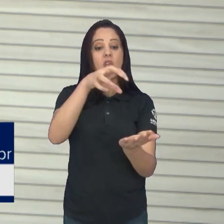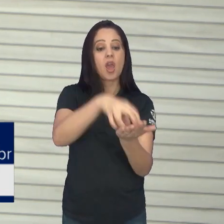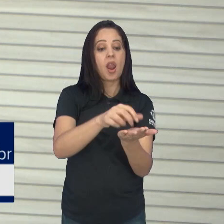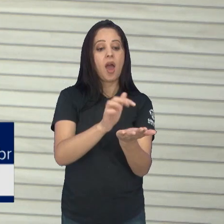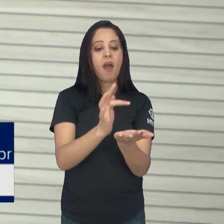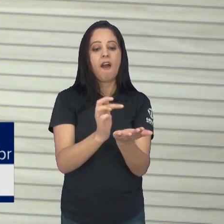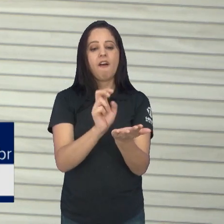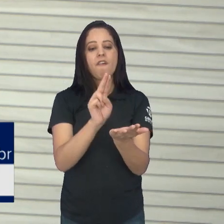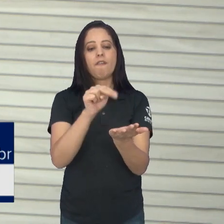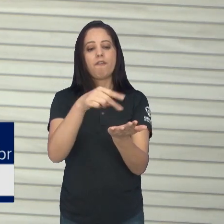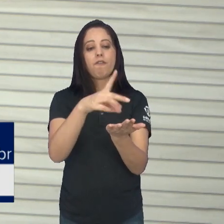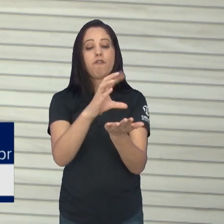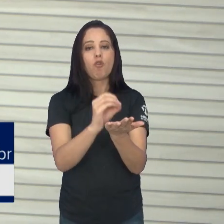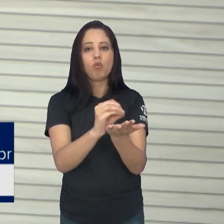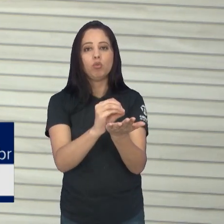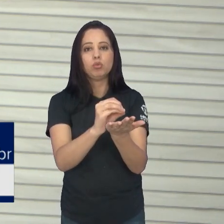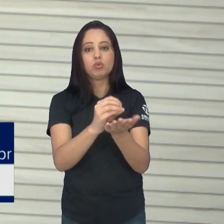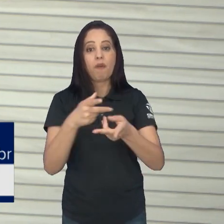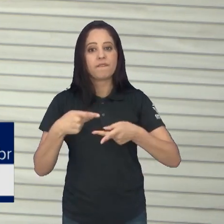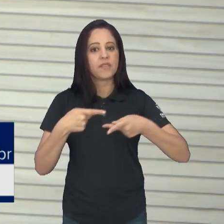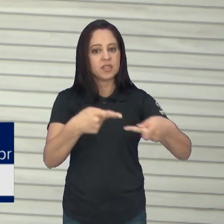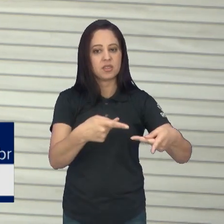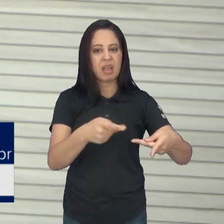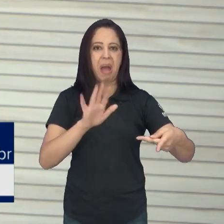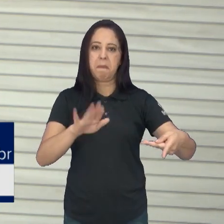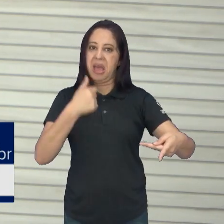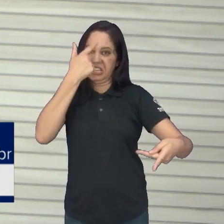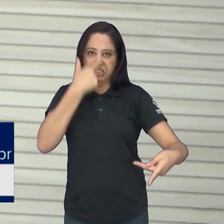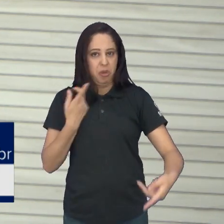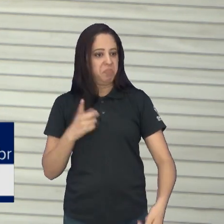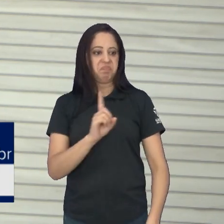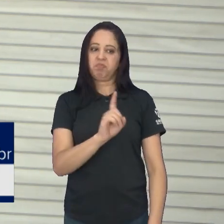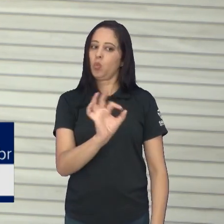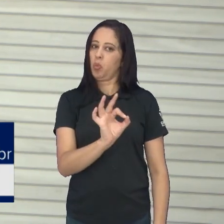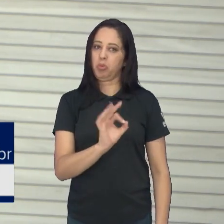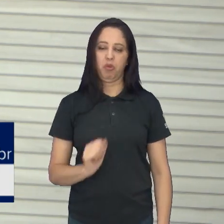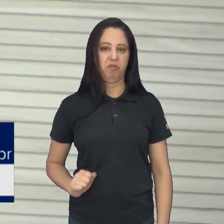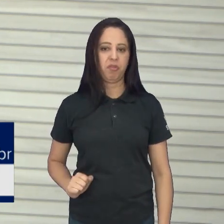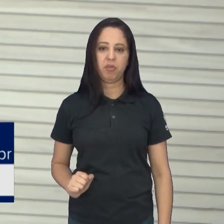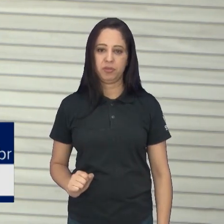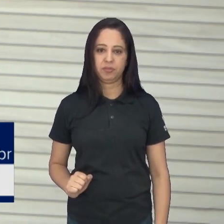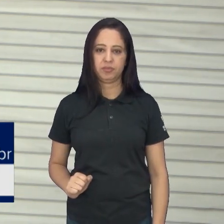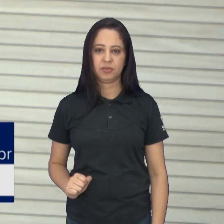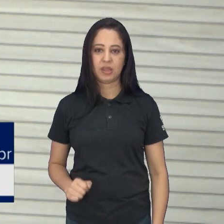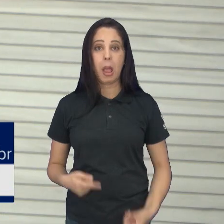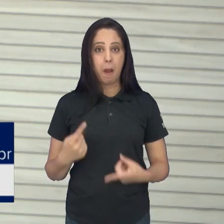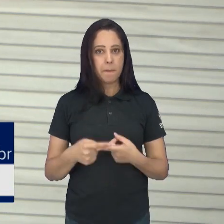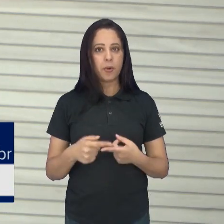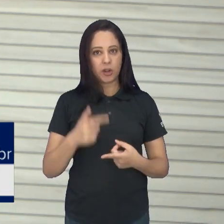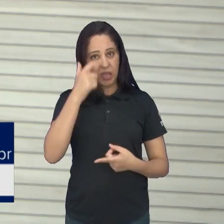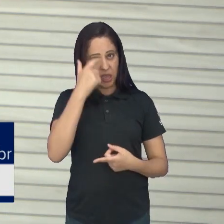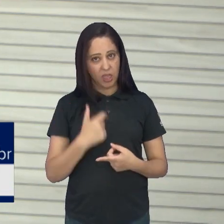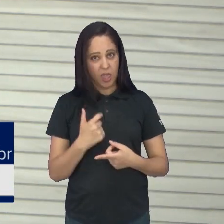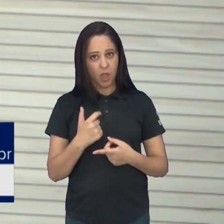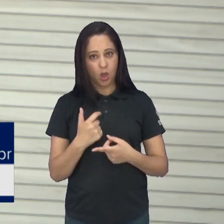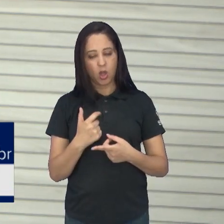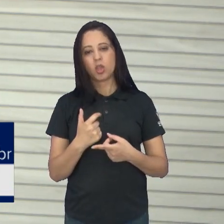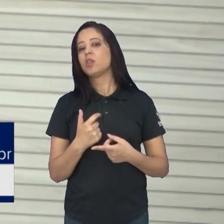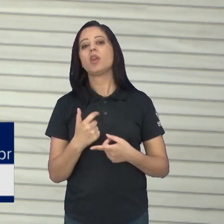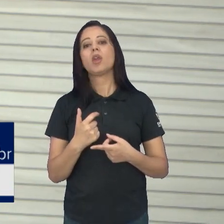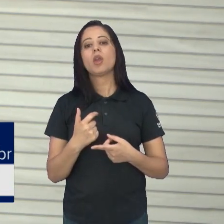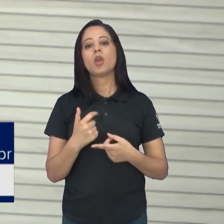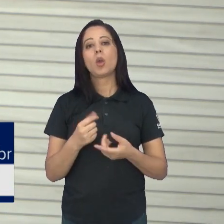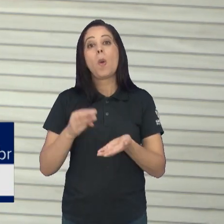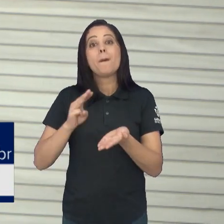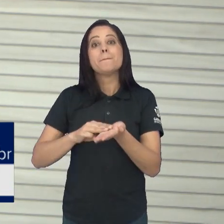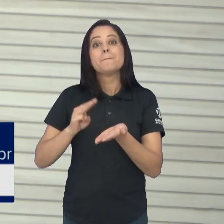eu respeitosamente e gentilmente recuso esse convite. Porque, enquanto membro da Comissão de Educação, nós